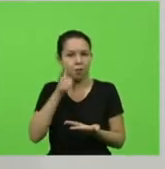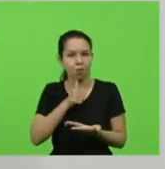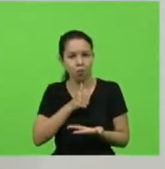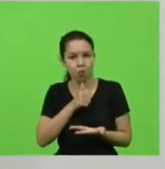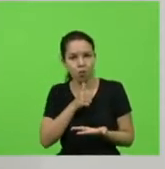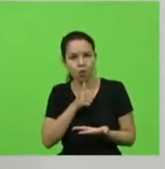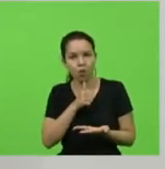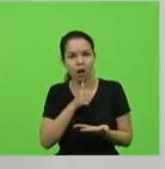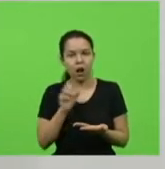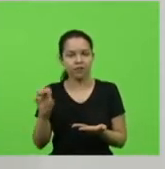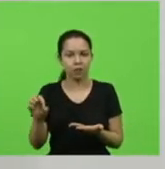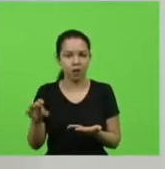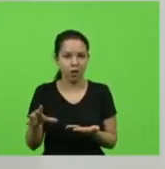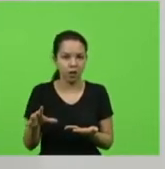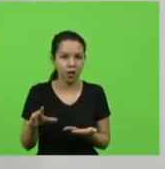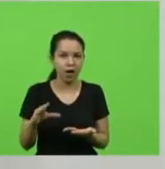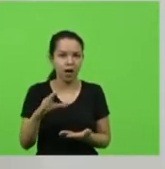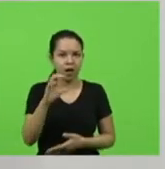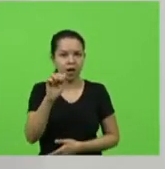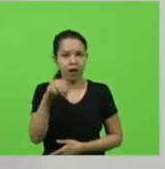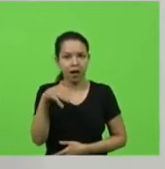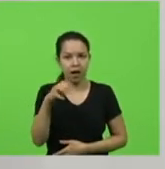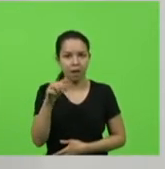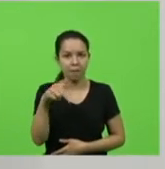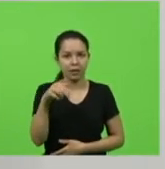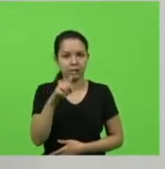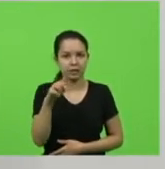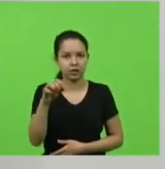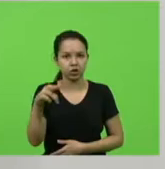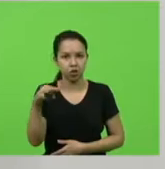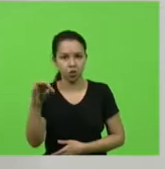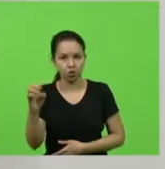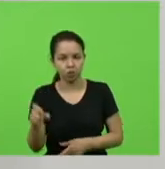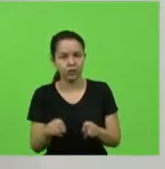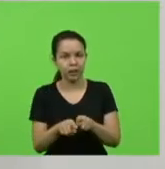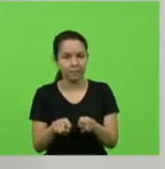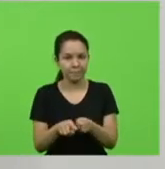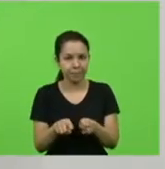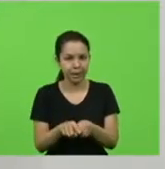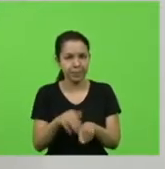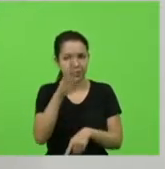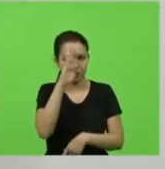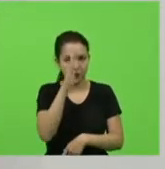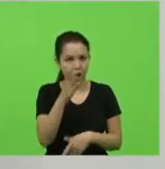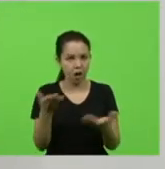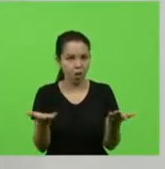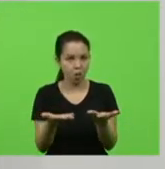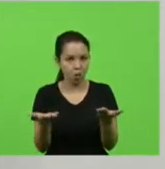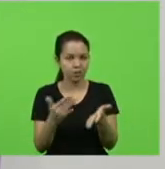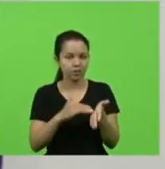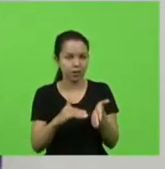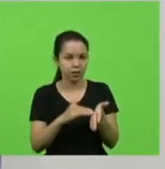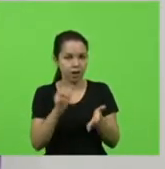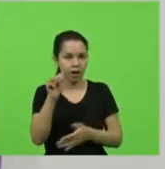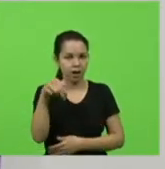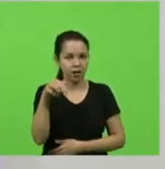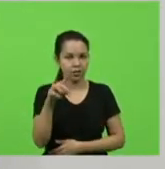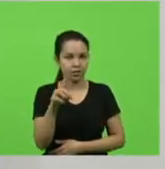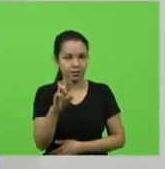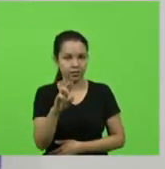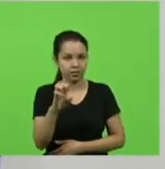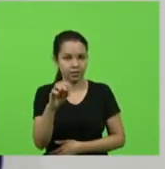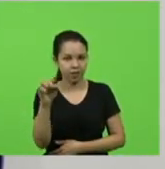saiu, a deputada Carmen Zanotto, quanto, principalmente agora, o secretário André Mota Ribeiro,